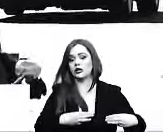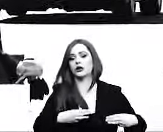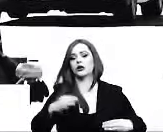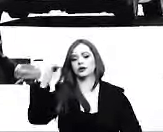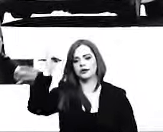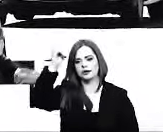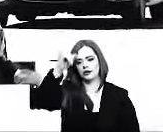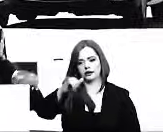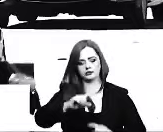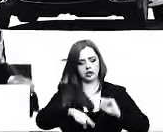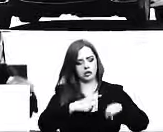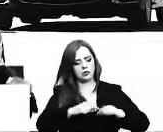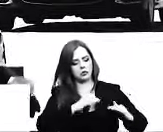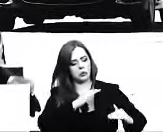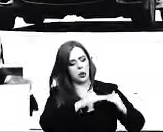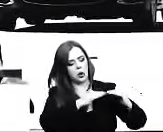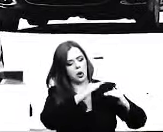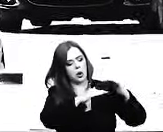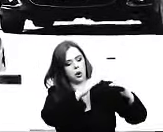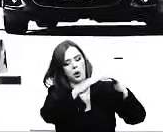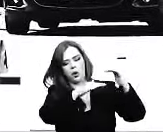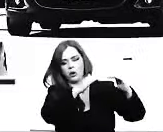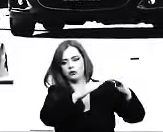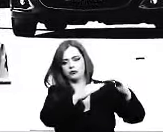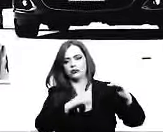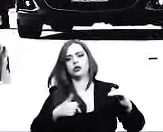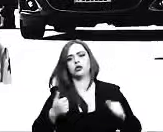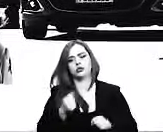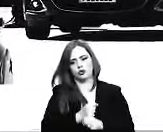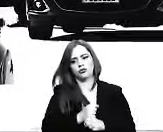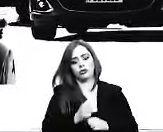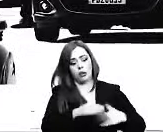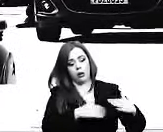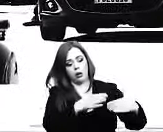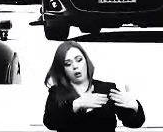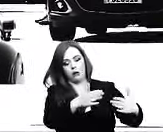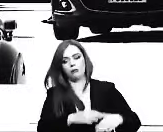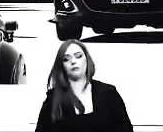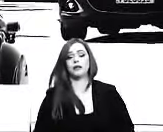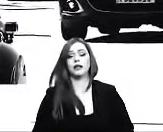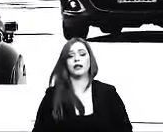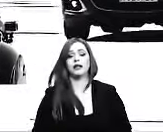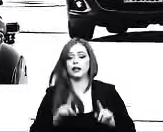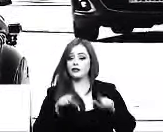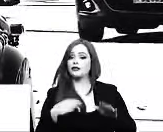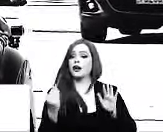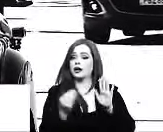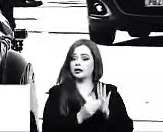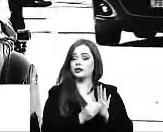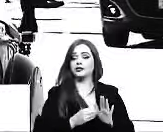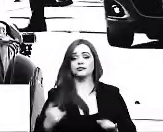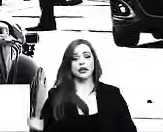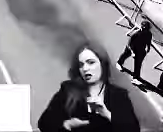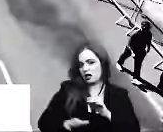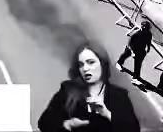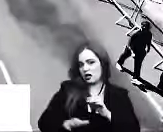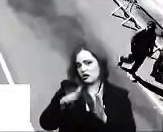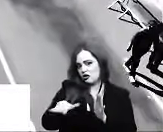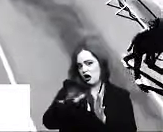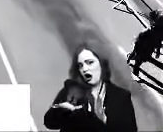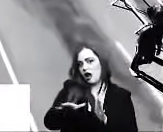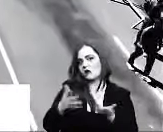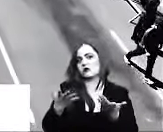blogueira petista do Globo, Miriam Leitão. O que a Miriam conseguiu falar do assunto foi sobre o